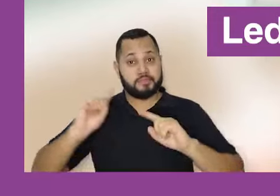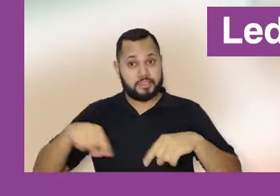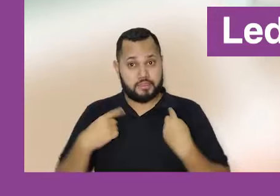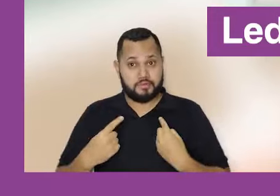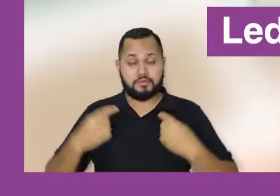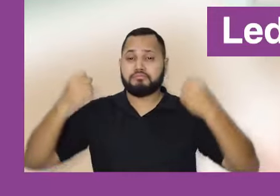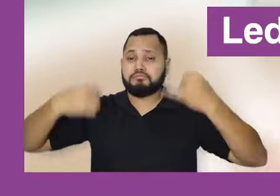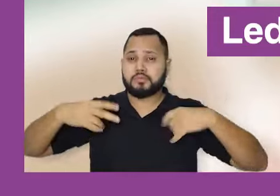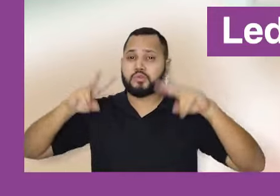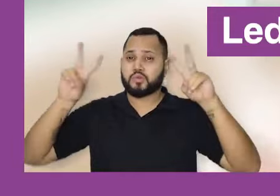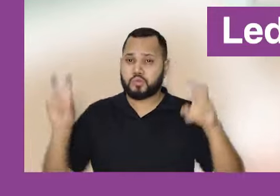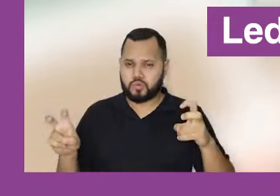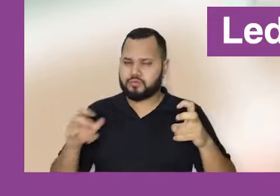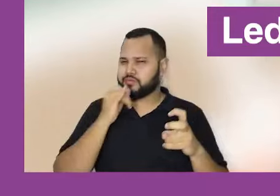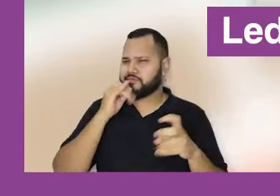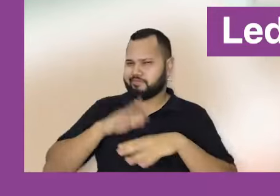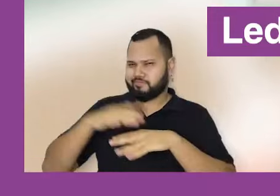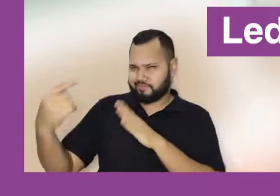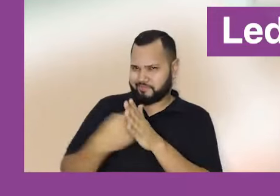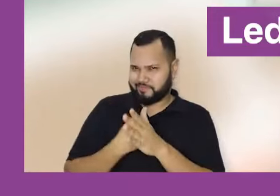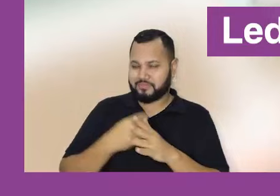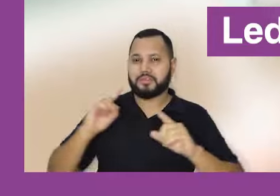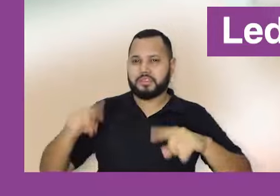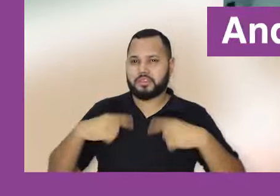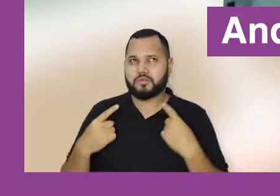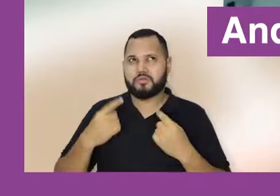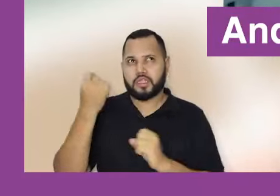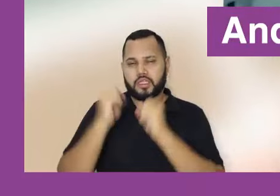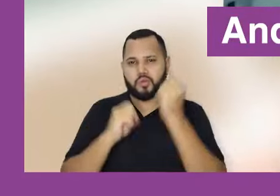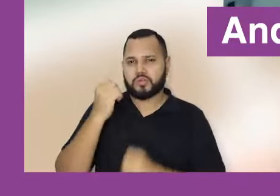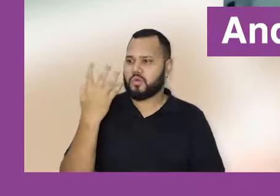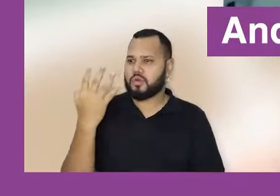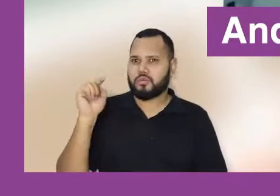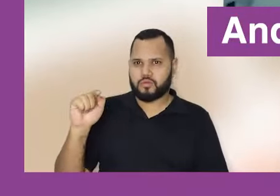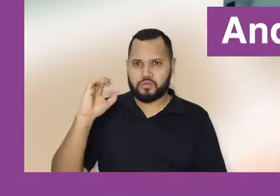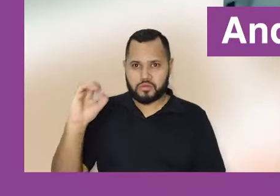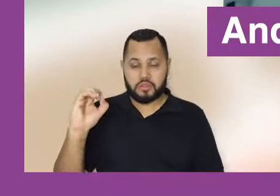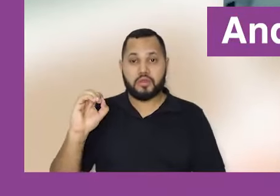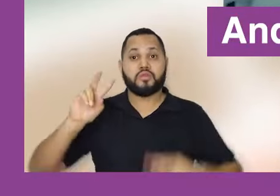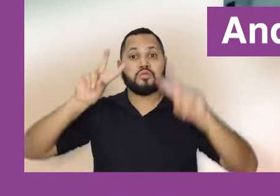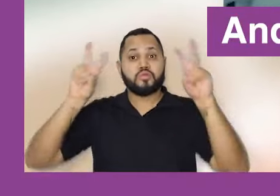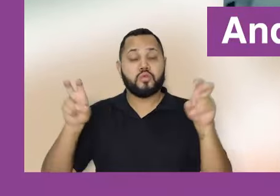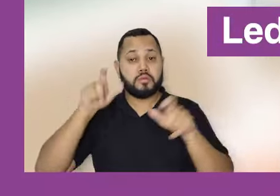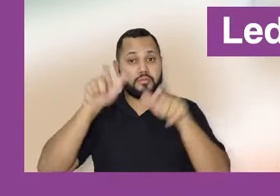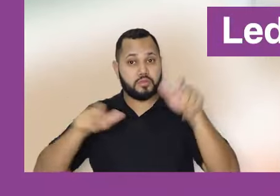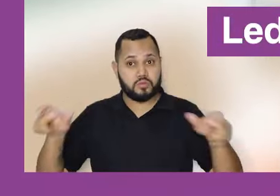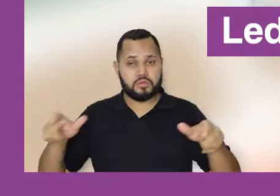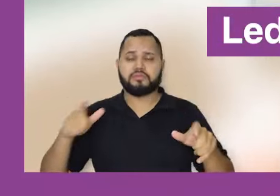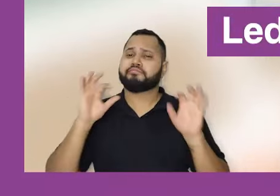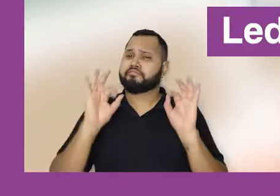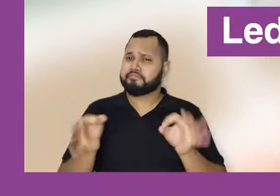de processos ágeis e todas as questões de um processo automação exatamente